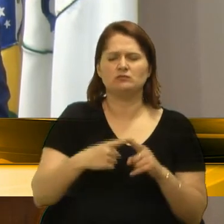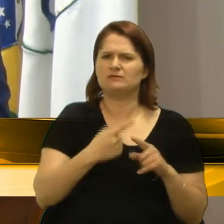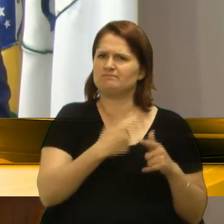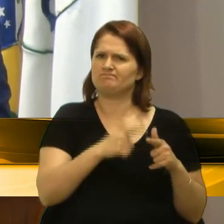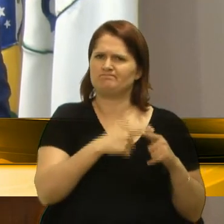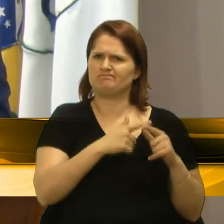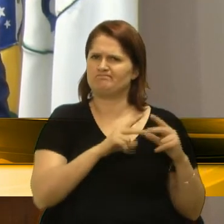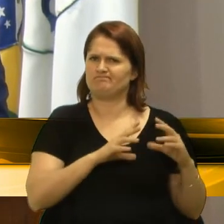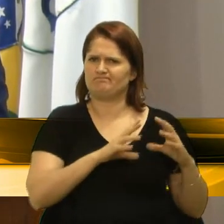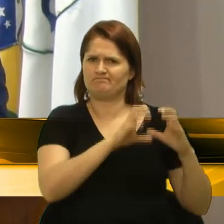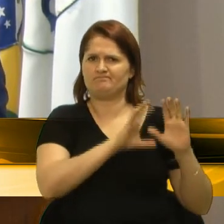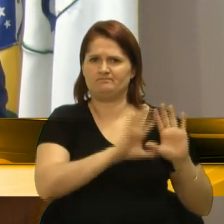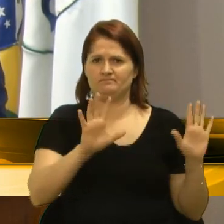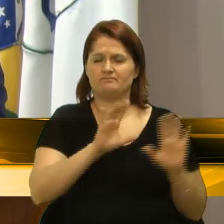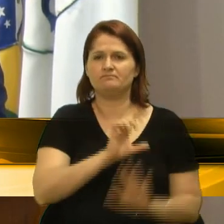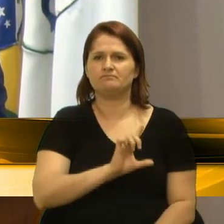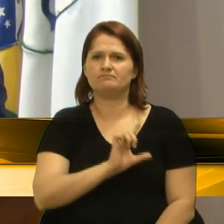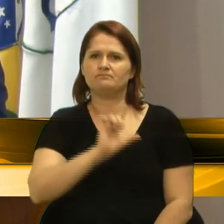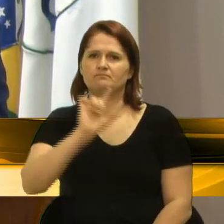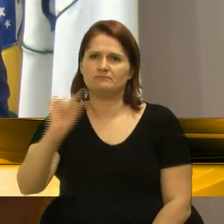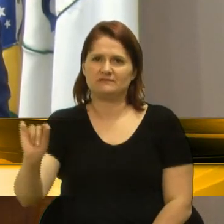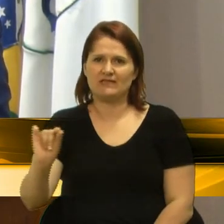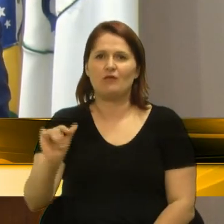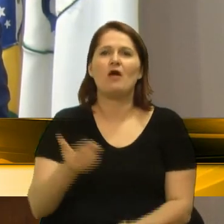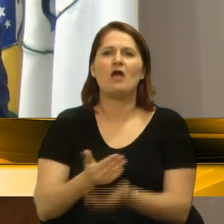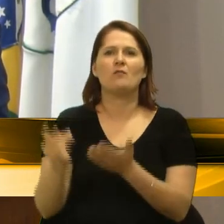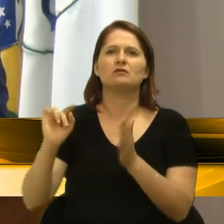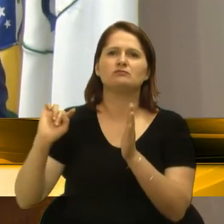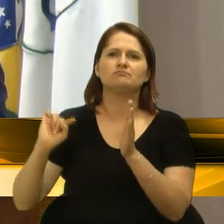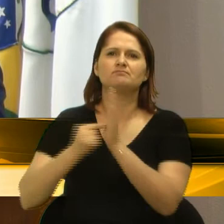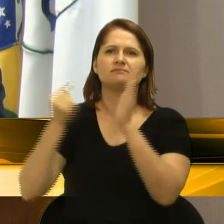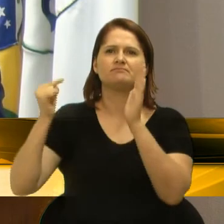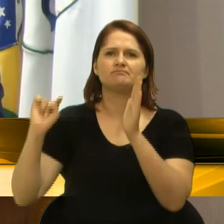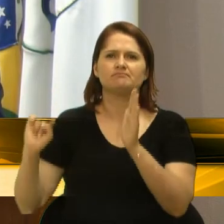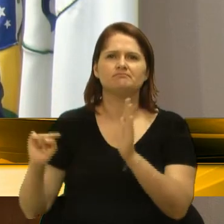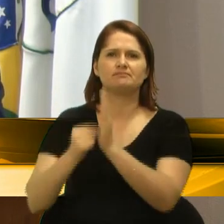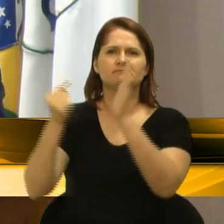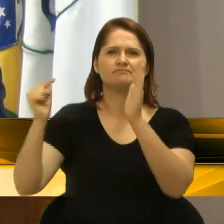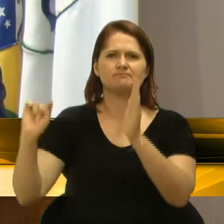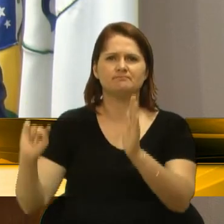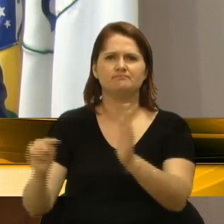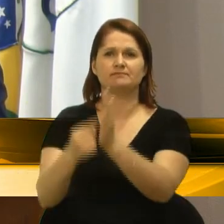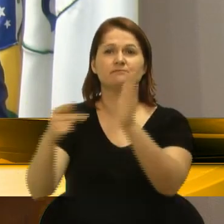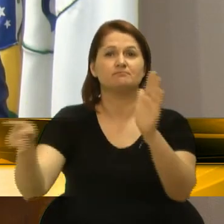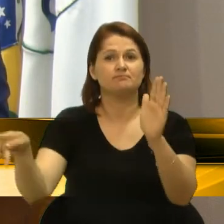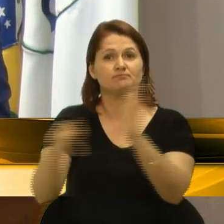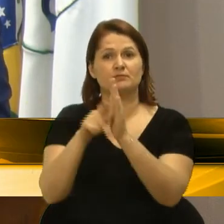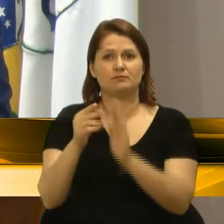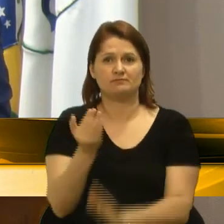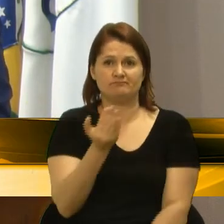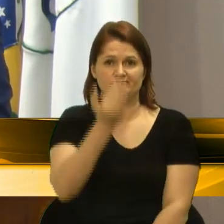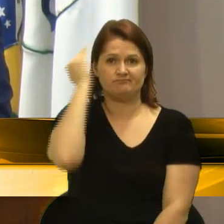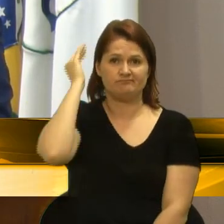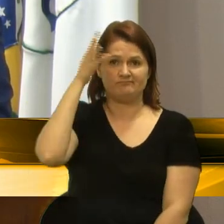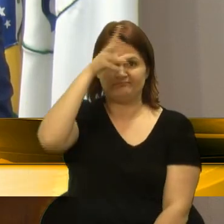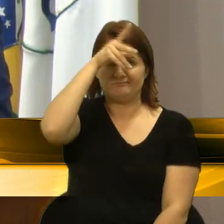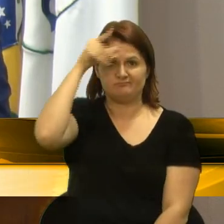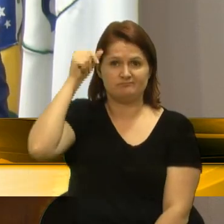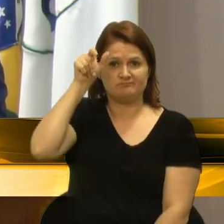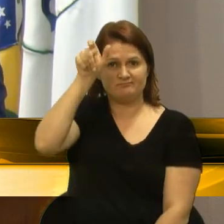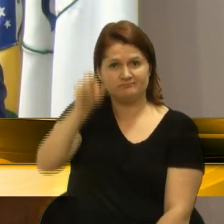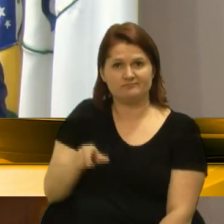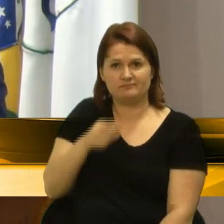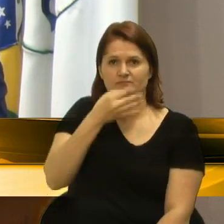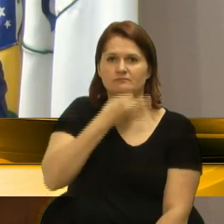sistematicamente passou a oferecer denúncias contra posturas e atos de gestão do prefeito municipal. Trata-se aqui de um